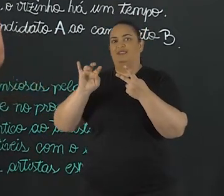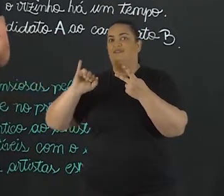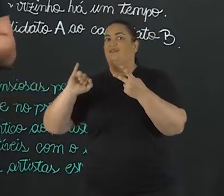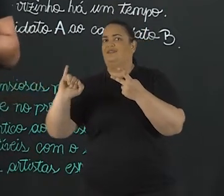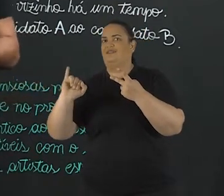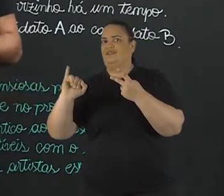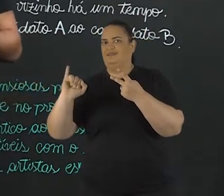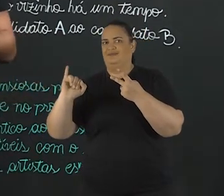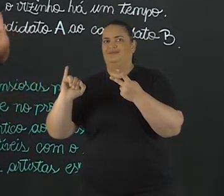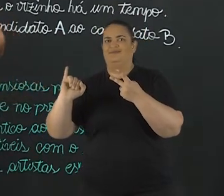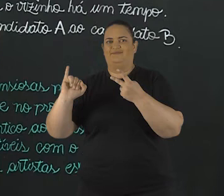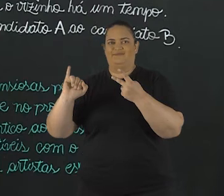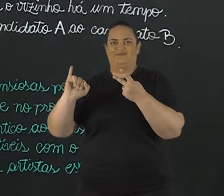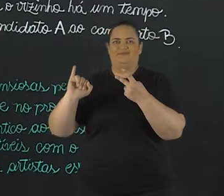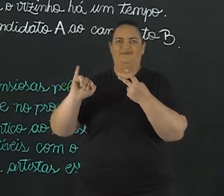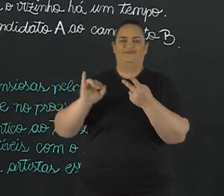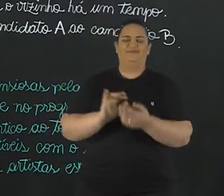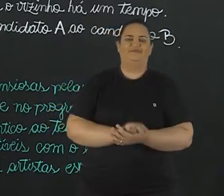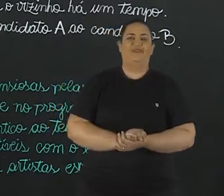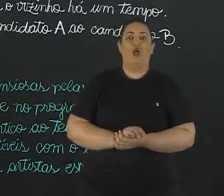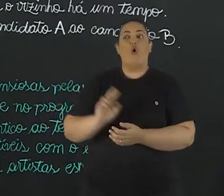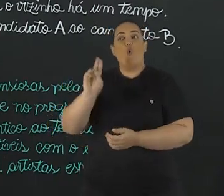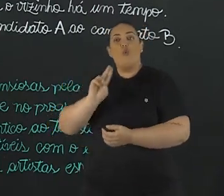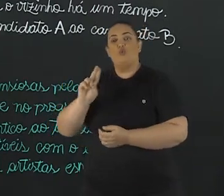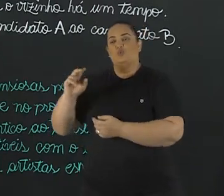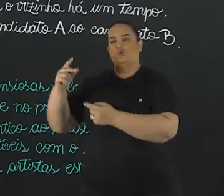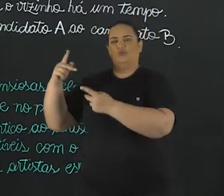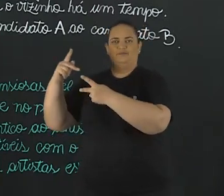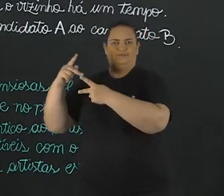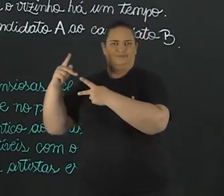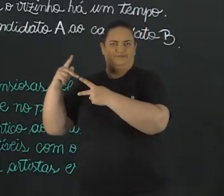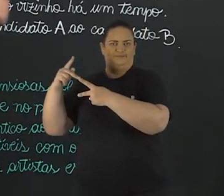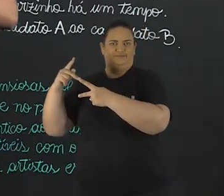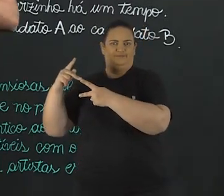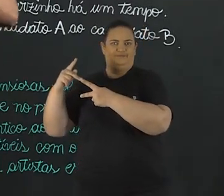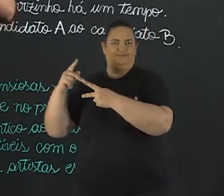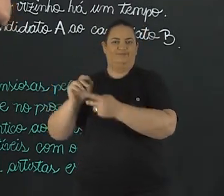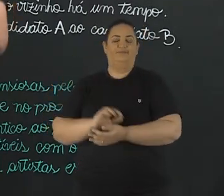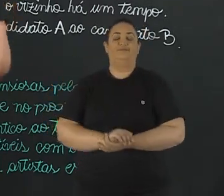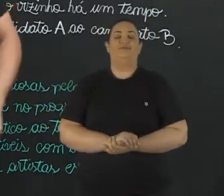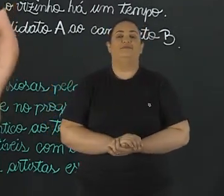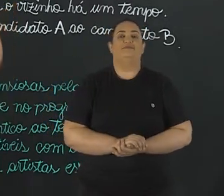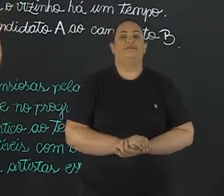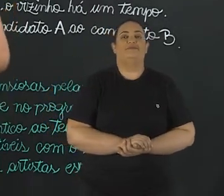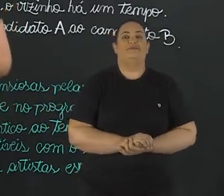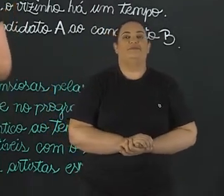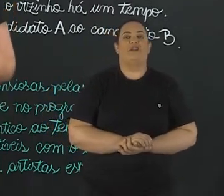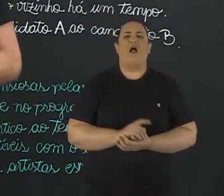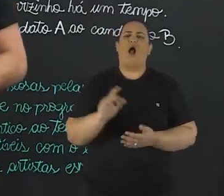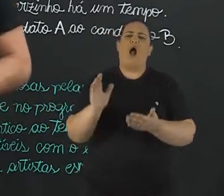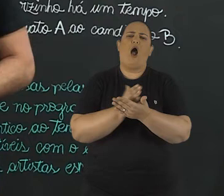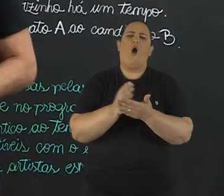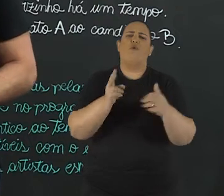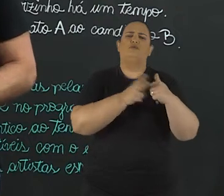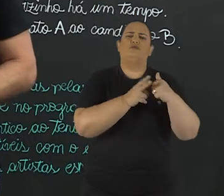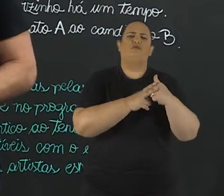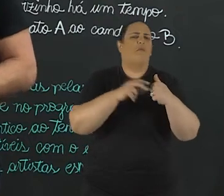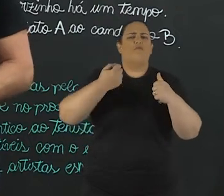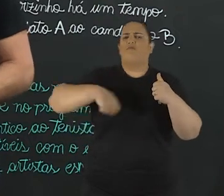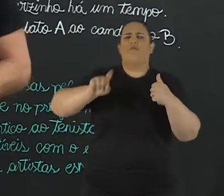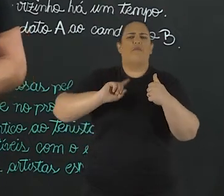liga ao verbo por meio do auxílio de uma preposição. Existem verbos que não precisam de complemento, que são chamados